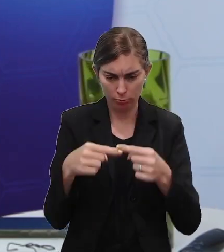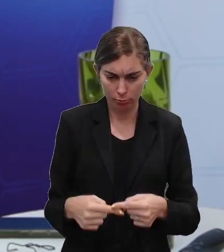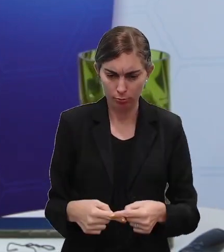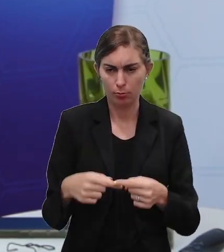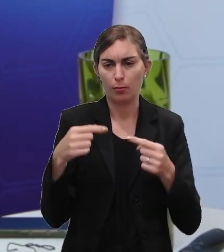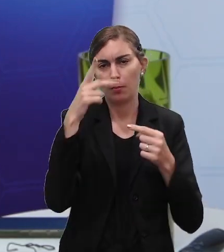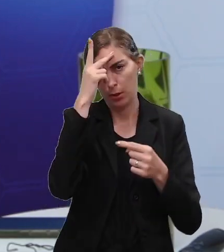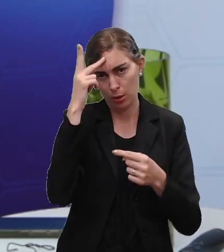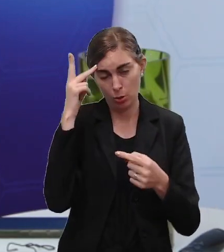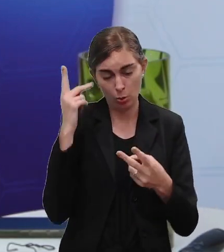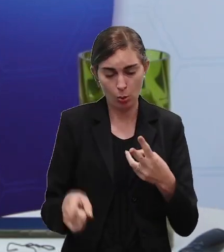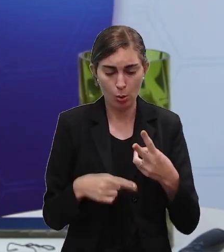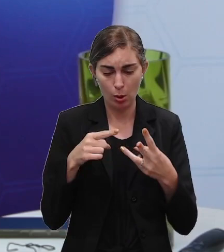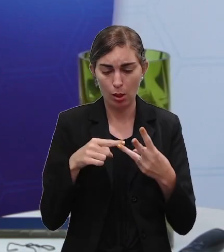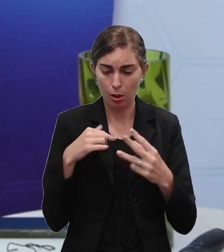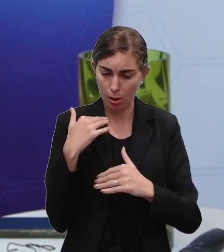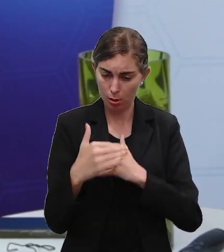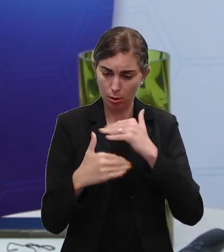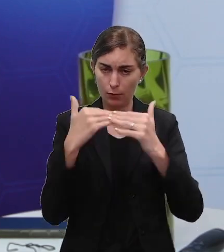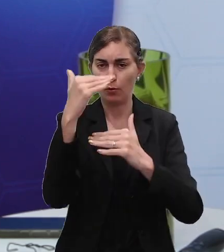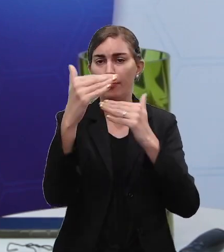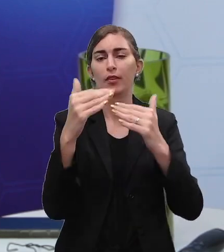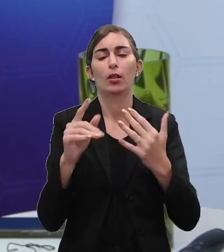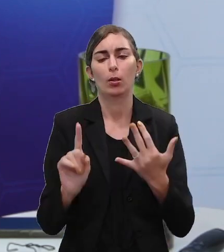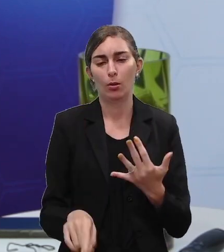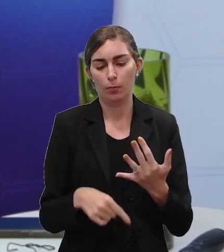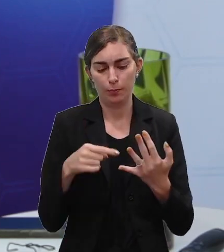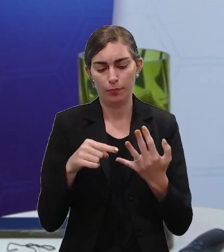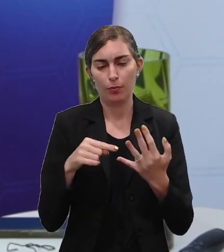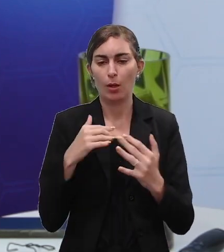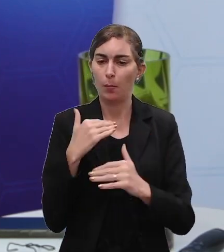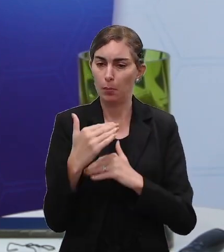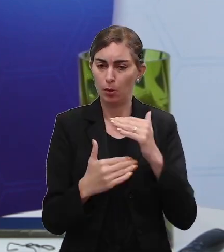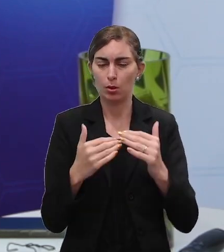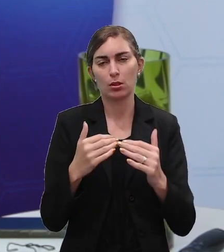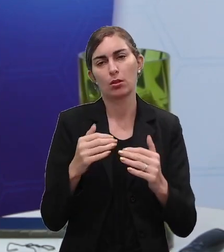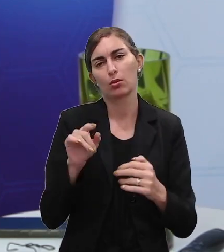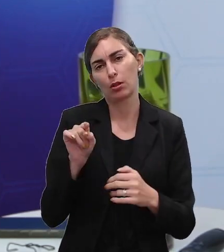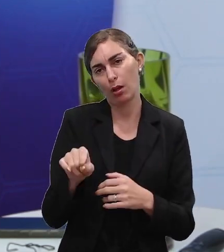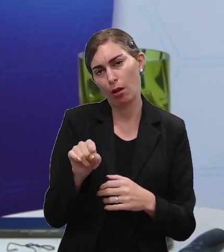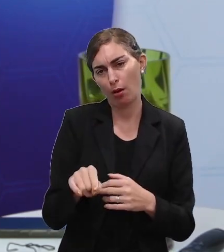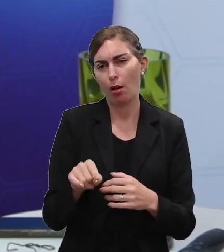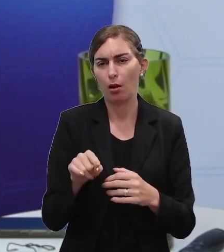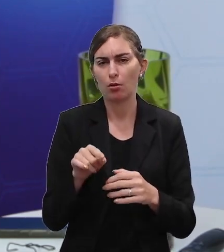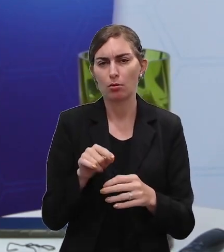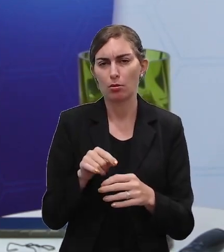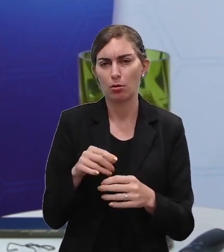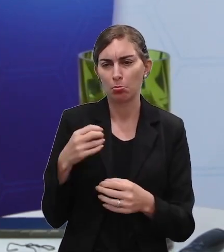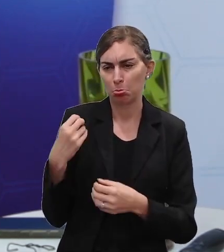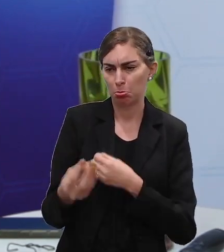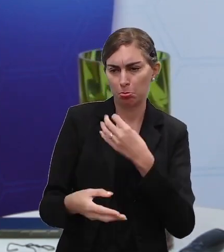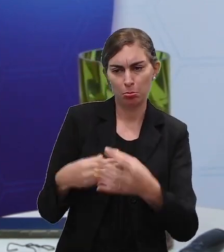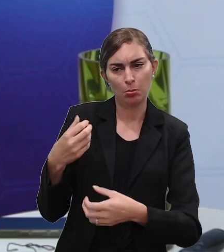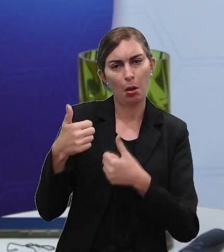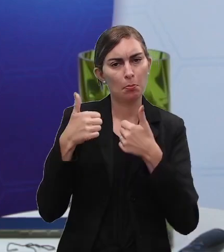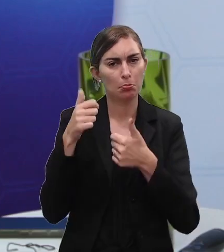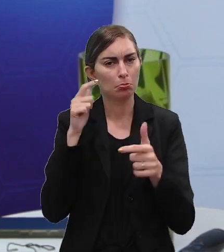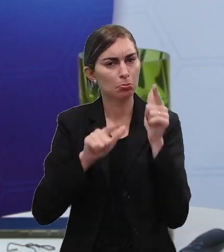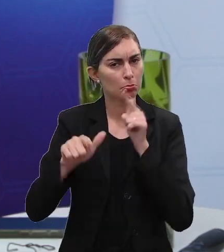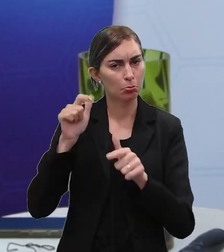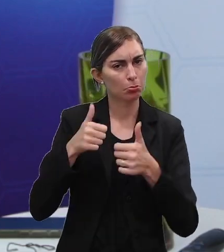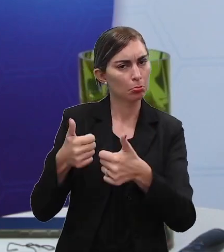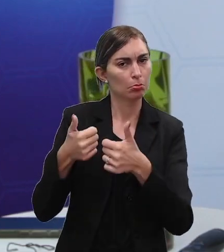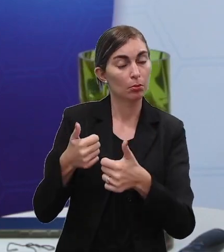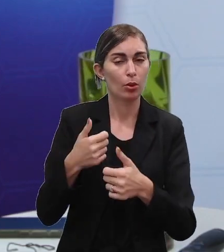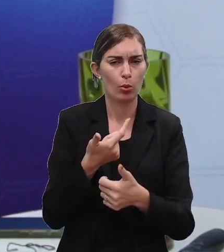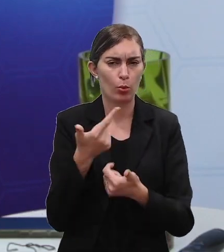pessoas, o processo de desenvolvê-las, o processo de dá-las as recompensas necessárias, dentre tantos